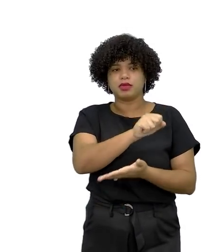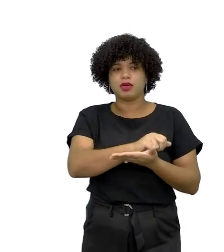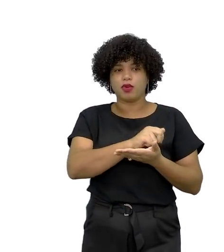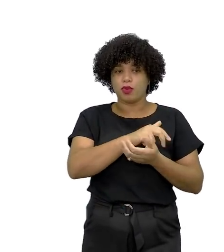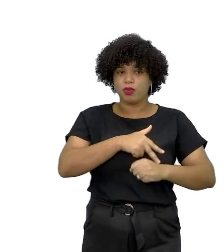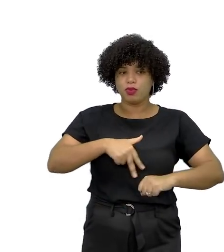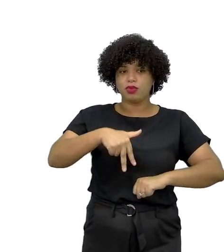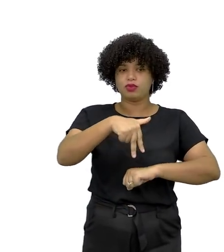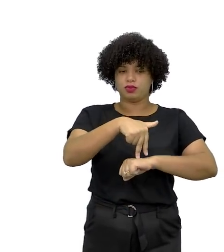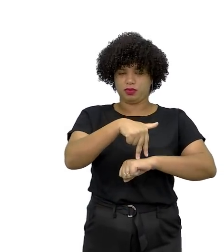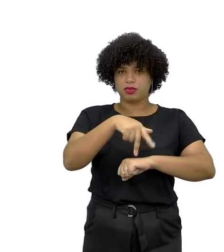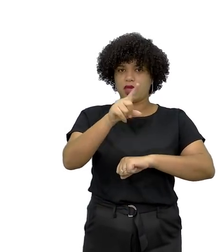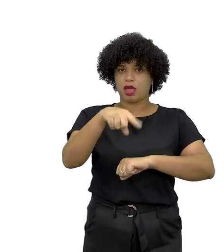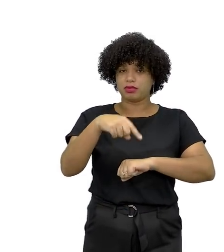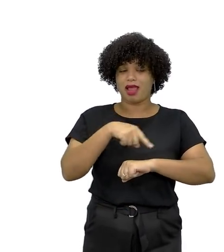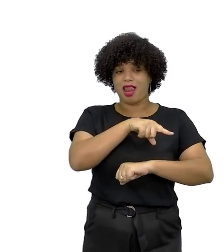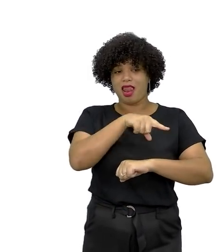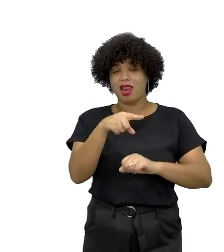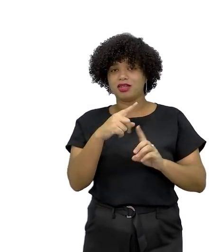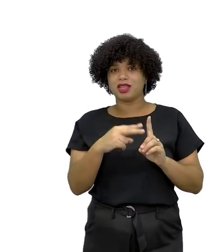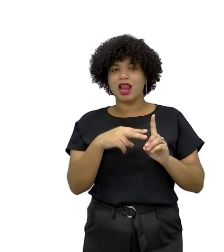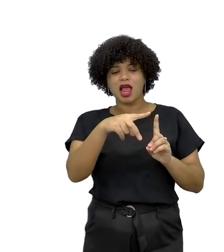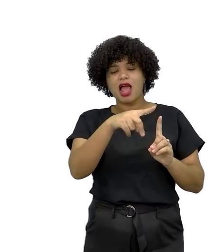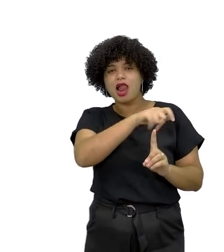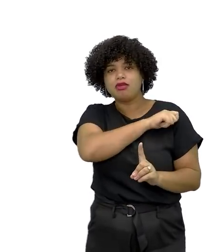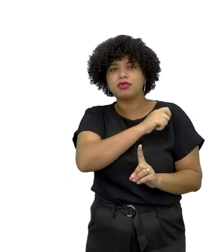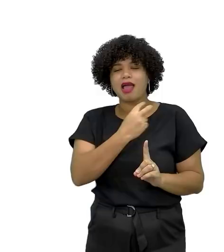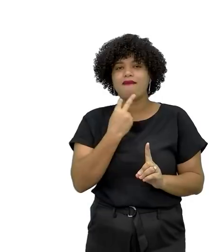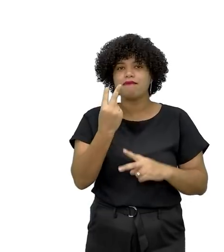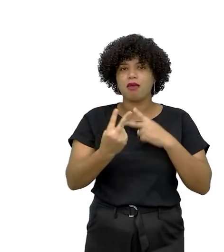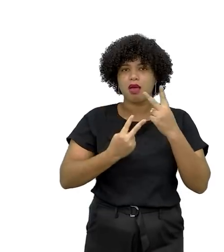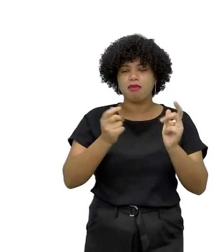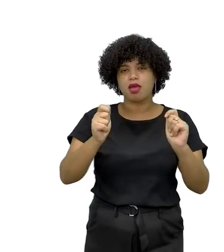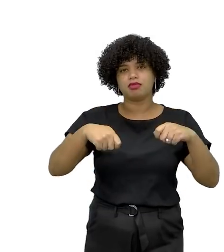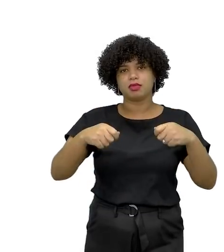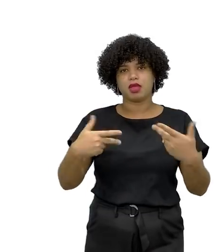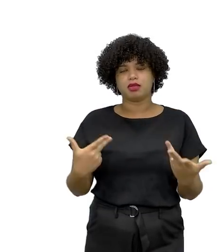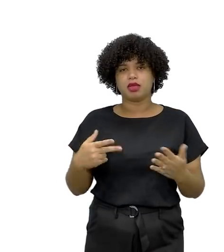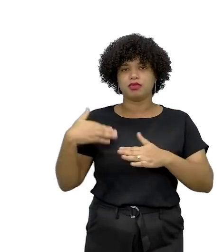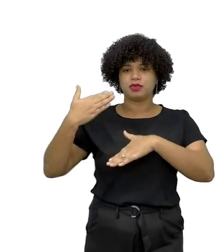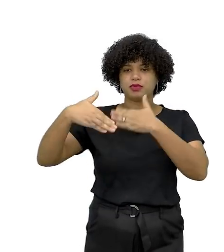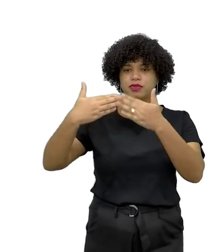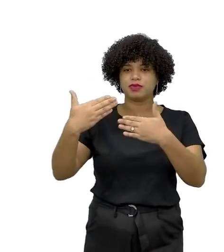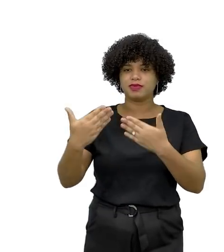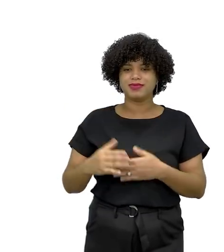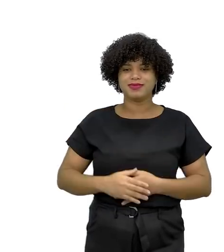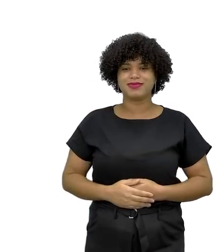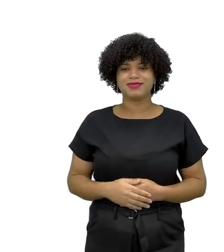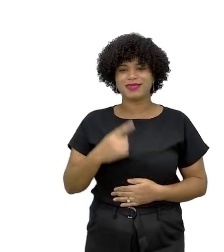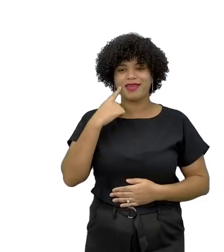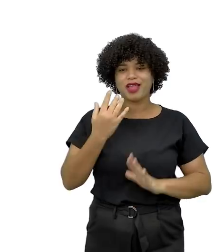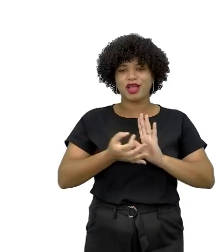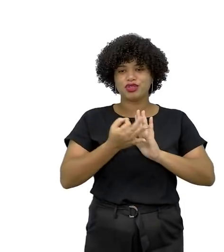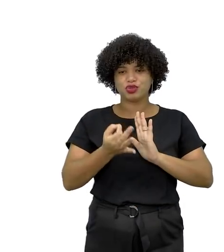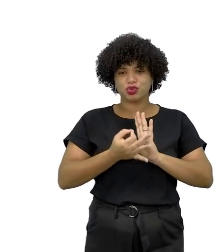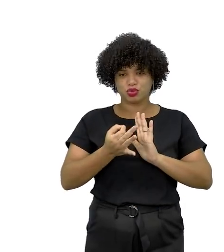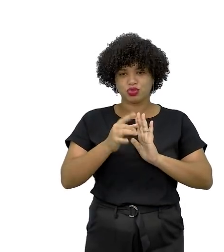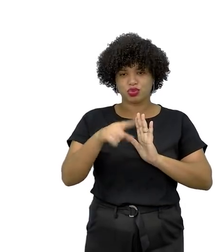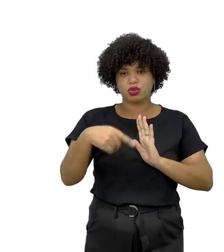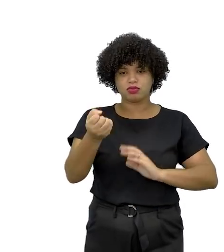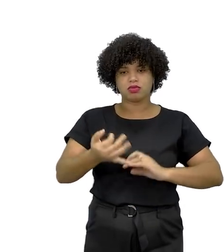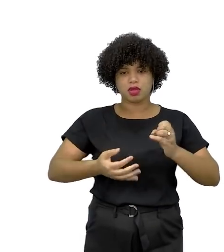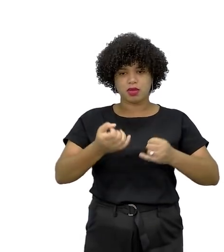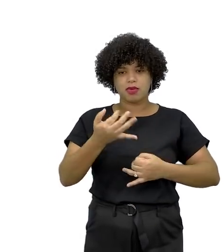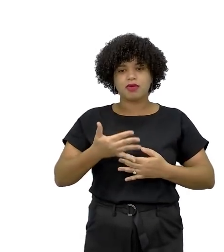a voz, que o estudante seja protagonista, tá, desse processo. Uma segunda sugestão, que a gente vai